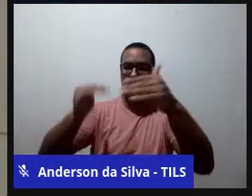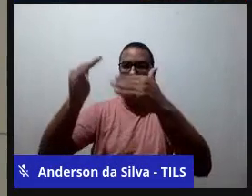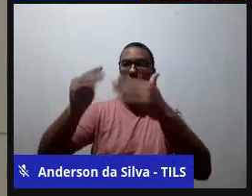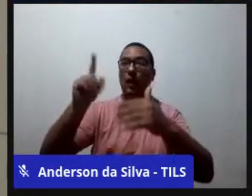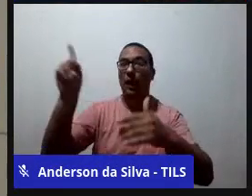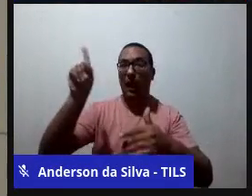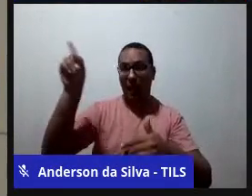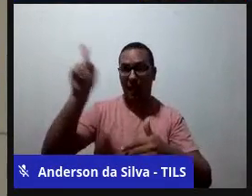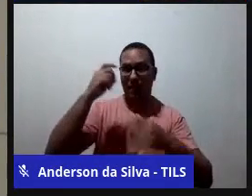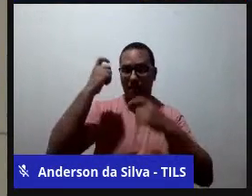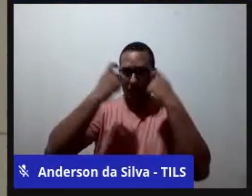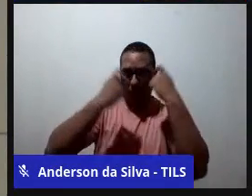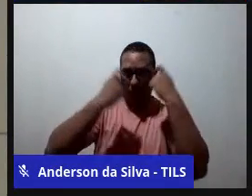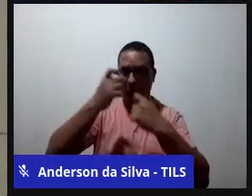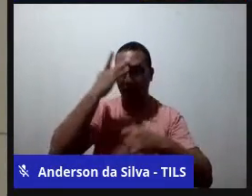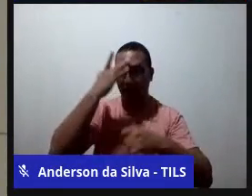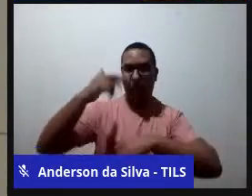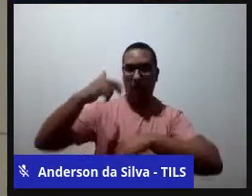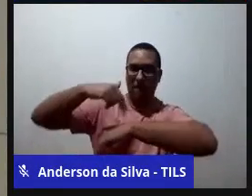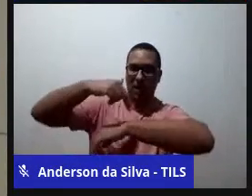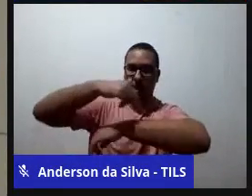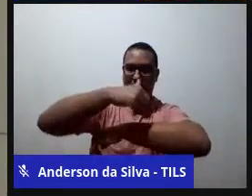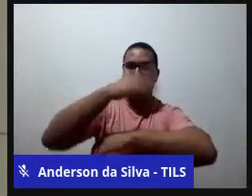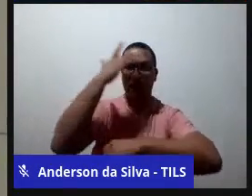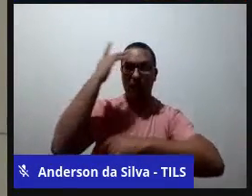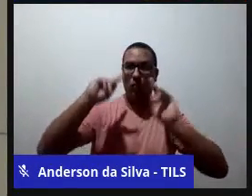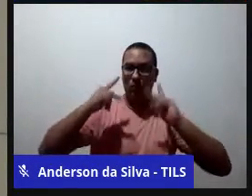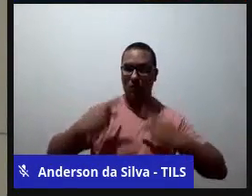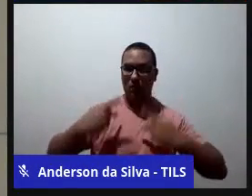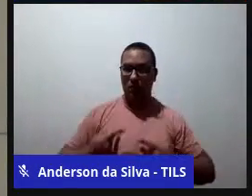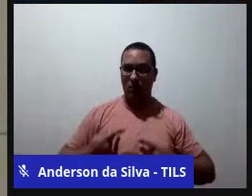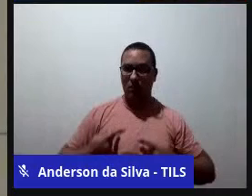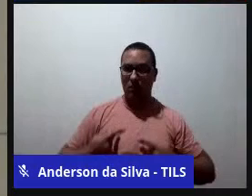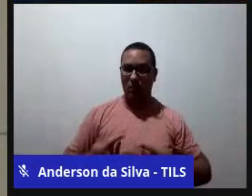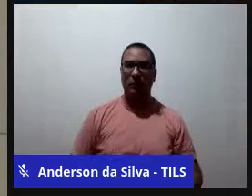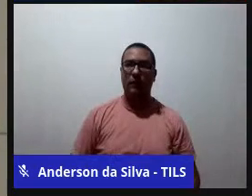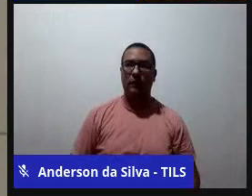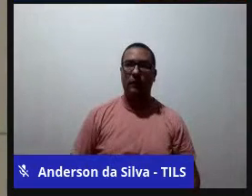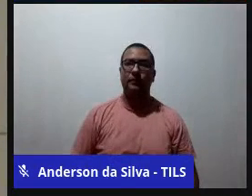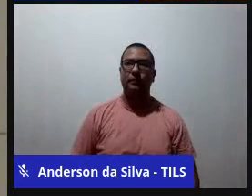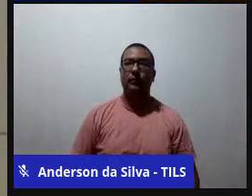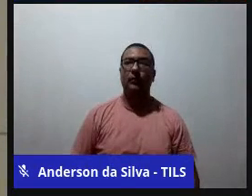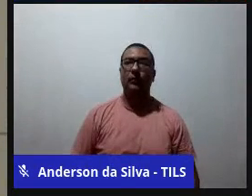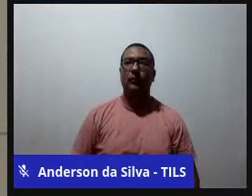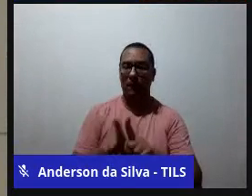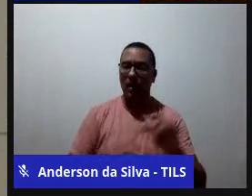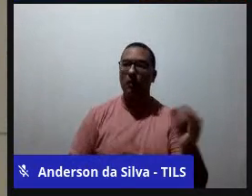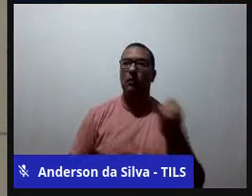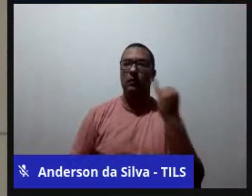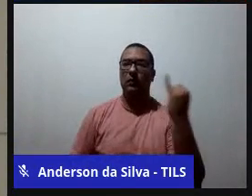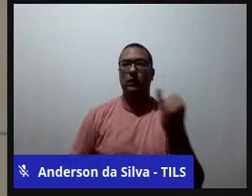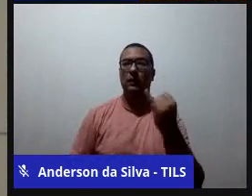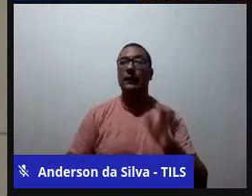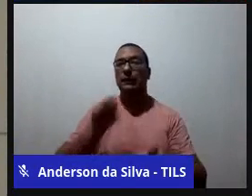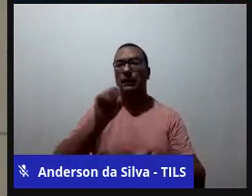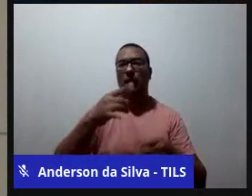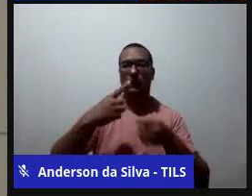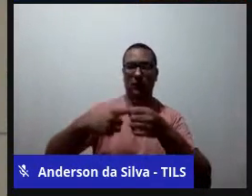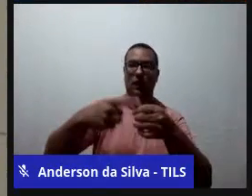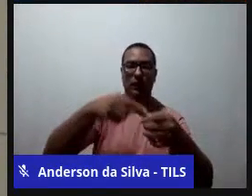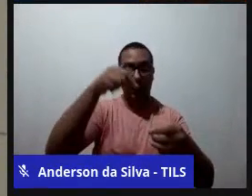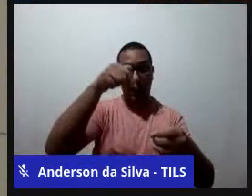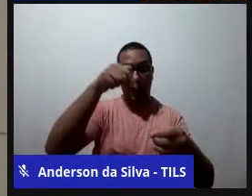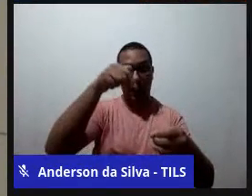preocupação com o pedestre, com o humano, né? E essa é uma das questões importantes. Se eu quero ter uma cidade mais